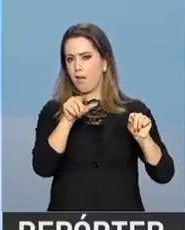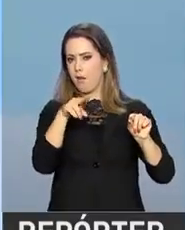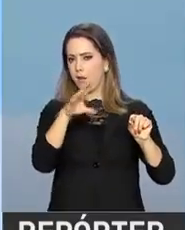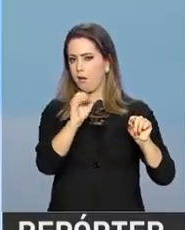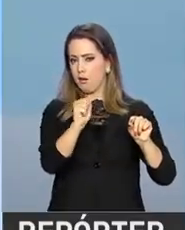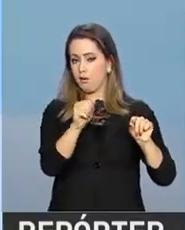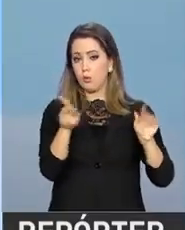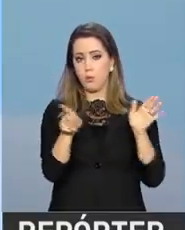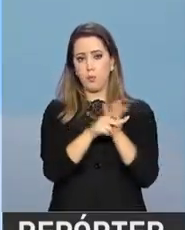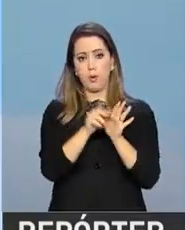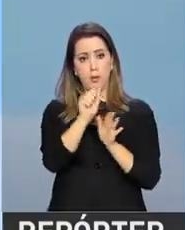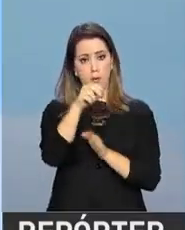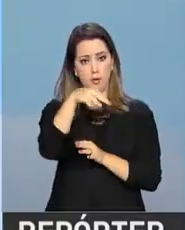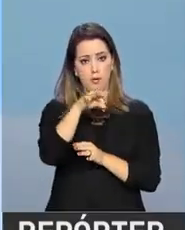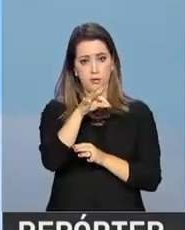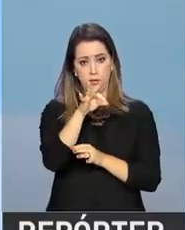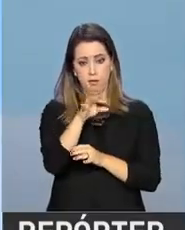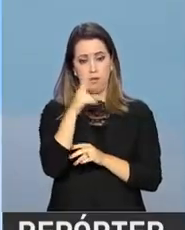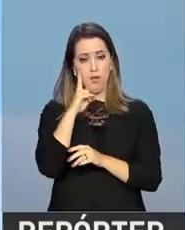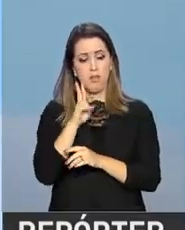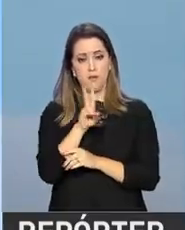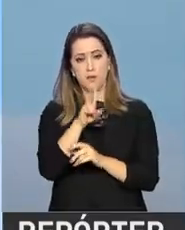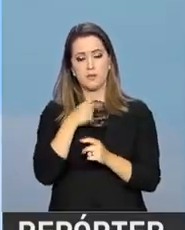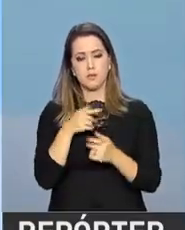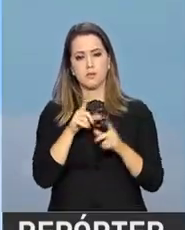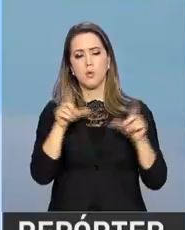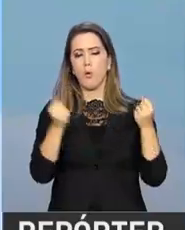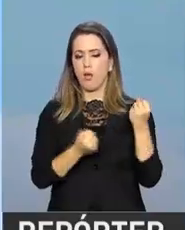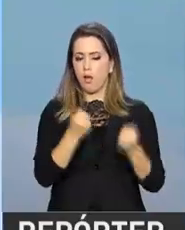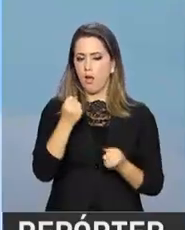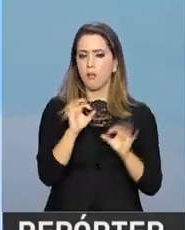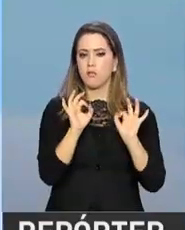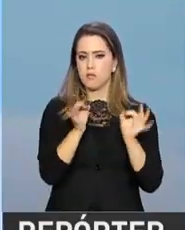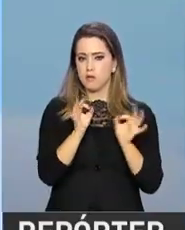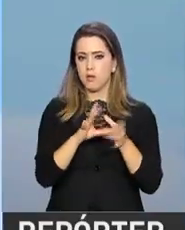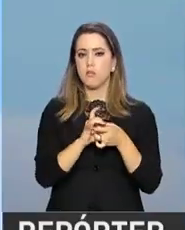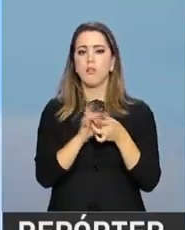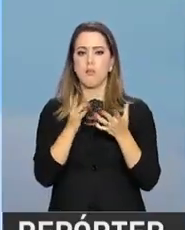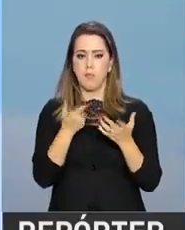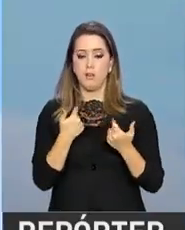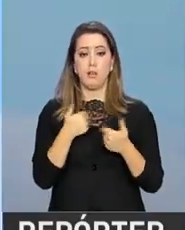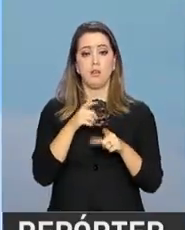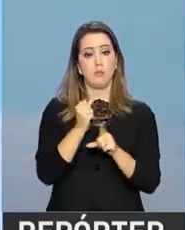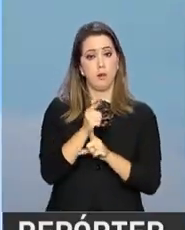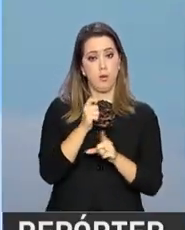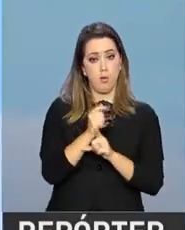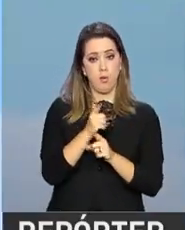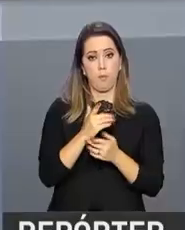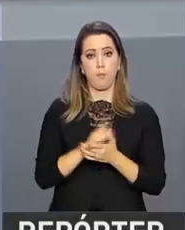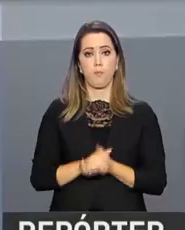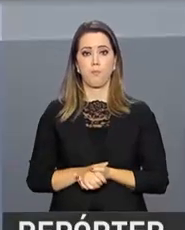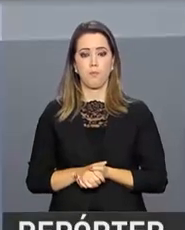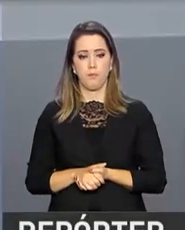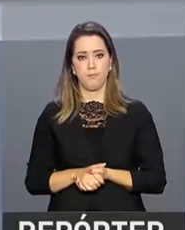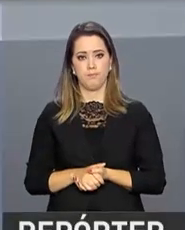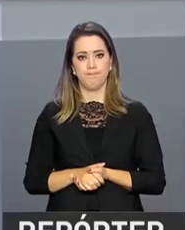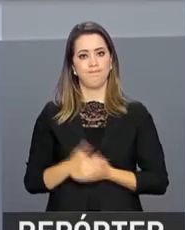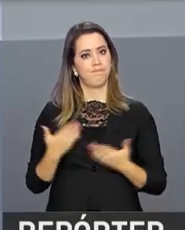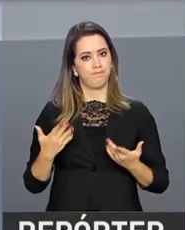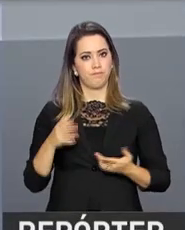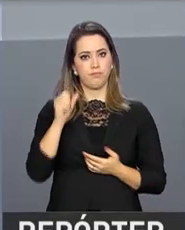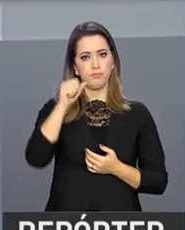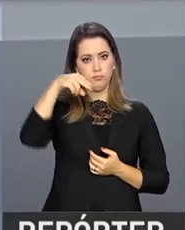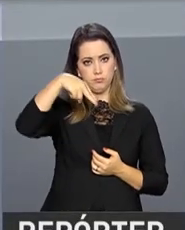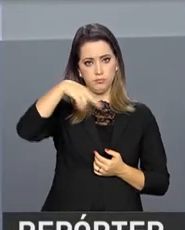próprio site da agência e verificar se aquele veículo está cadastrado e autorizado executar esse tipo de serviço e olha a